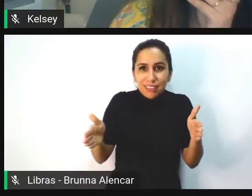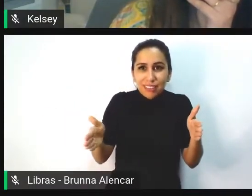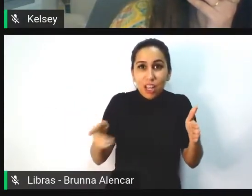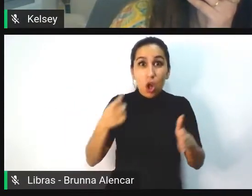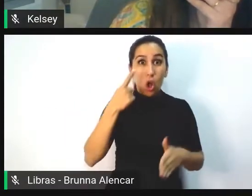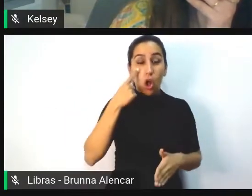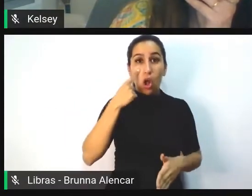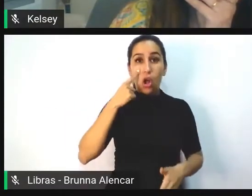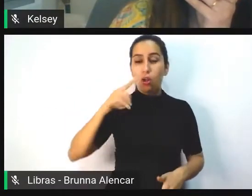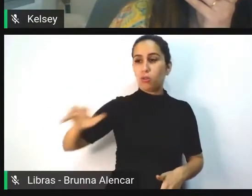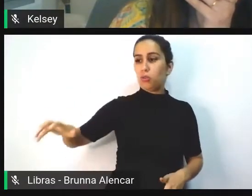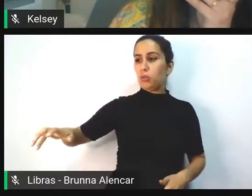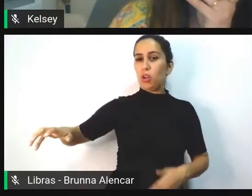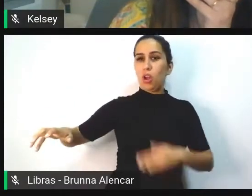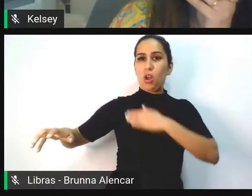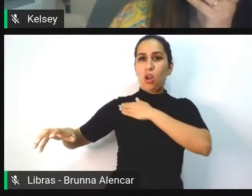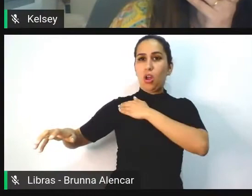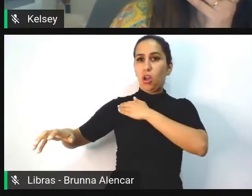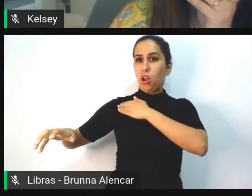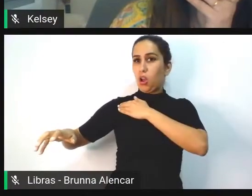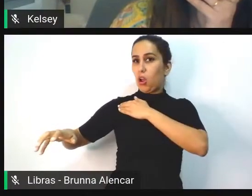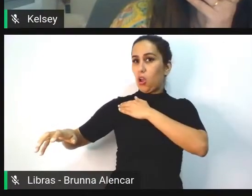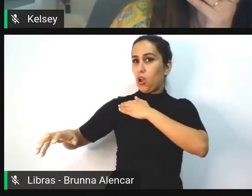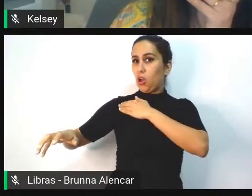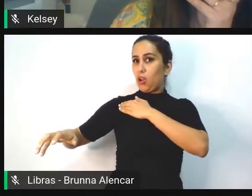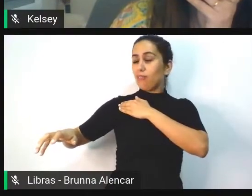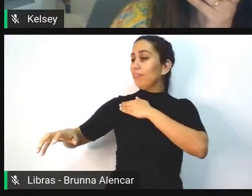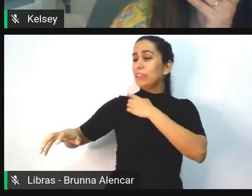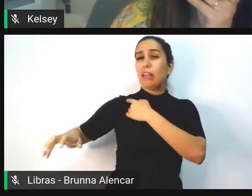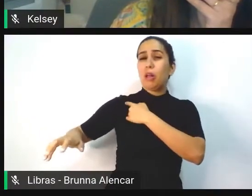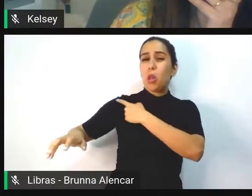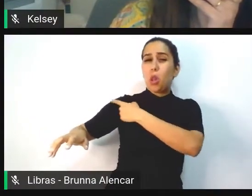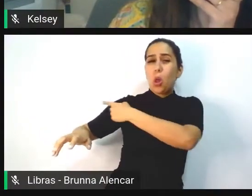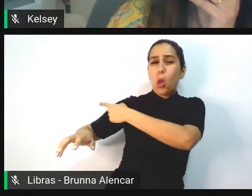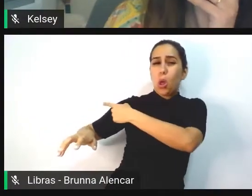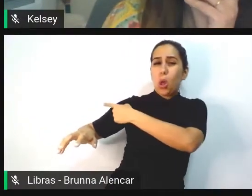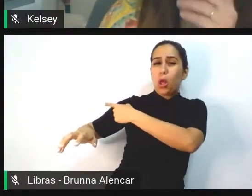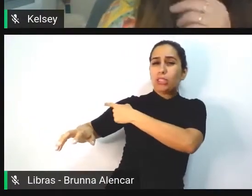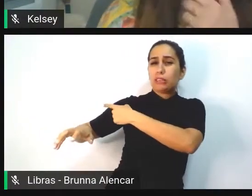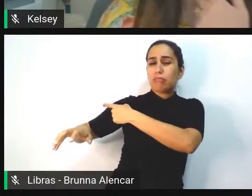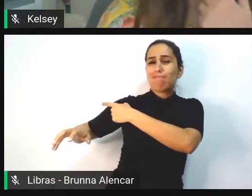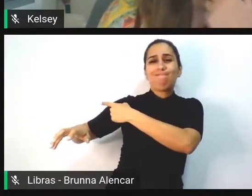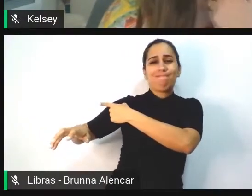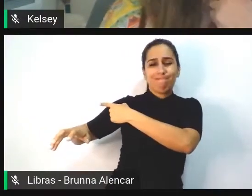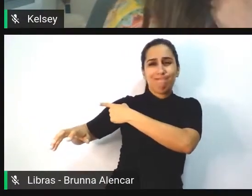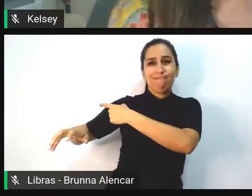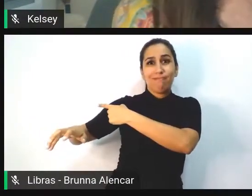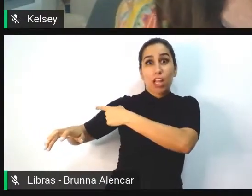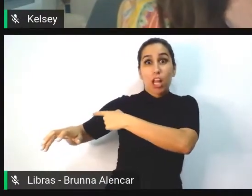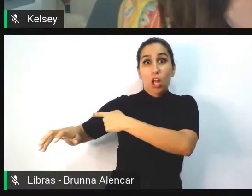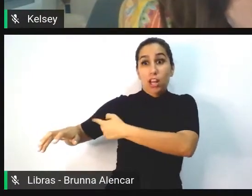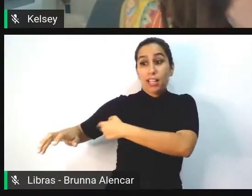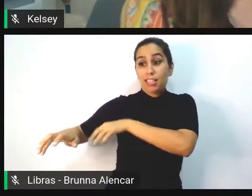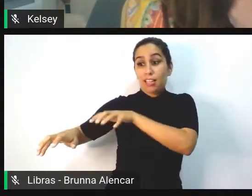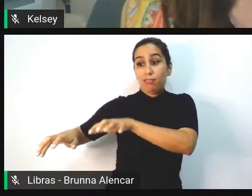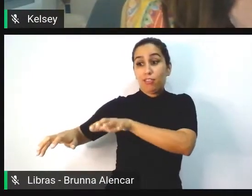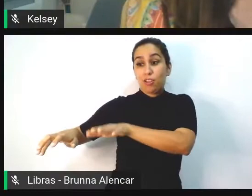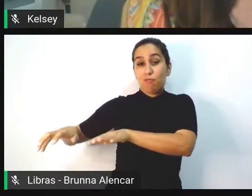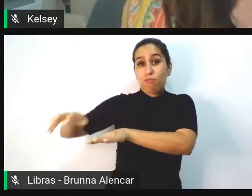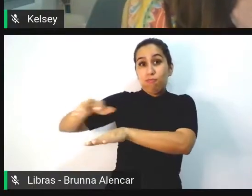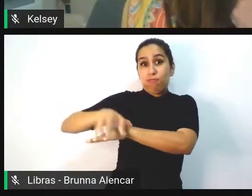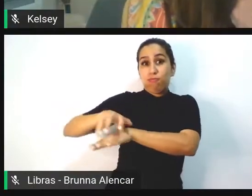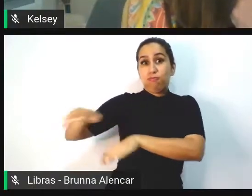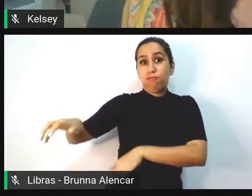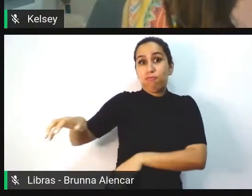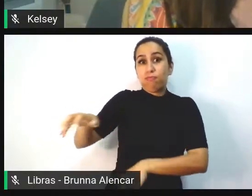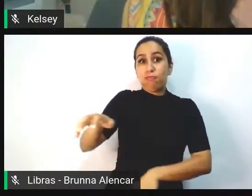do meu ombro, olha o ângulo do meu cotovelo. Quanto mais junto ao corpo, mais